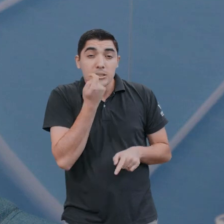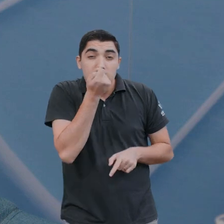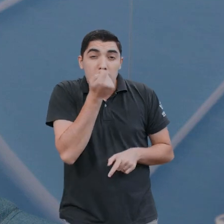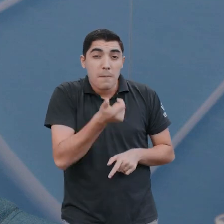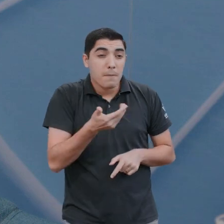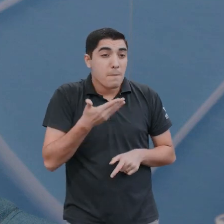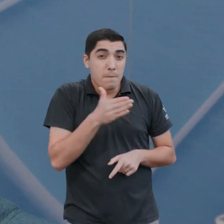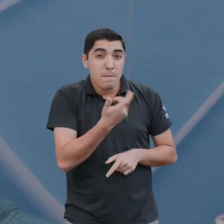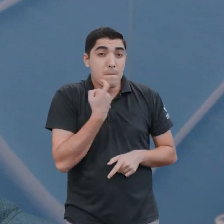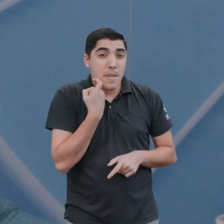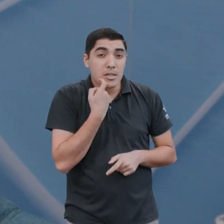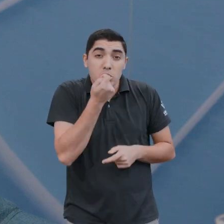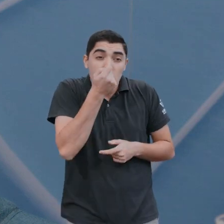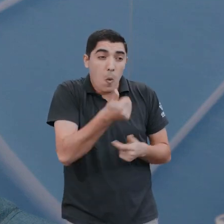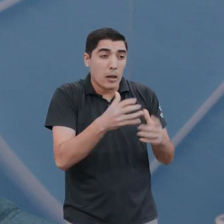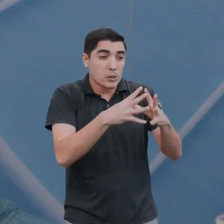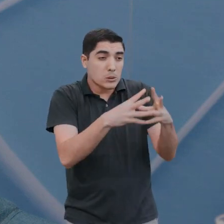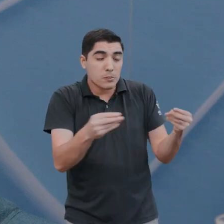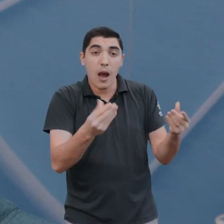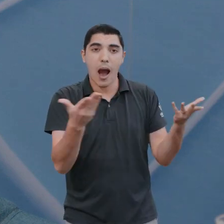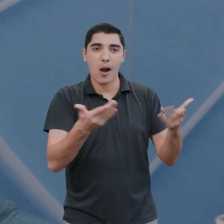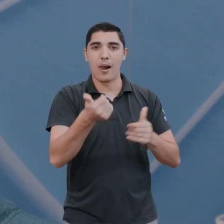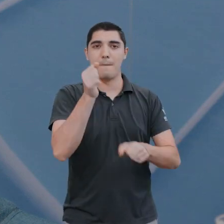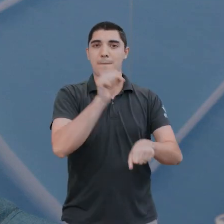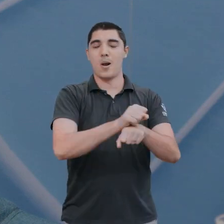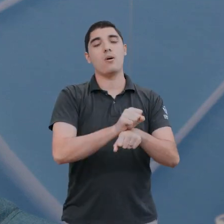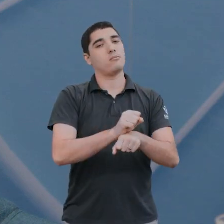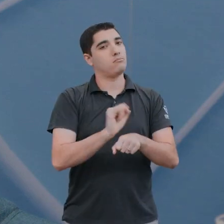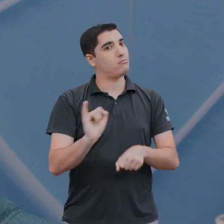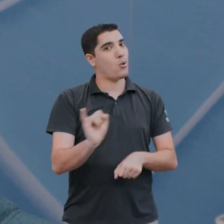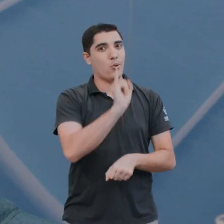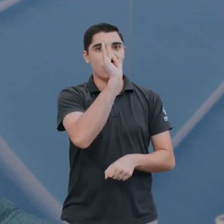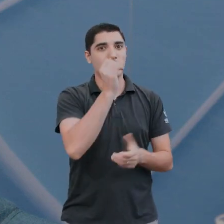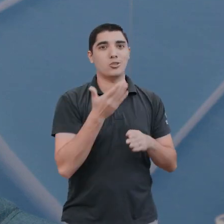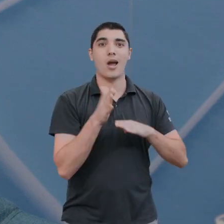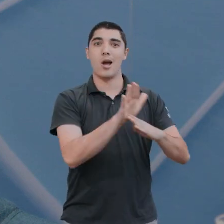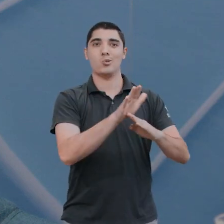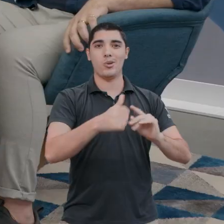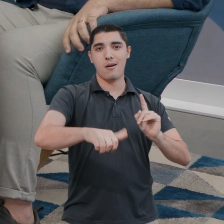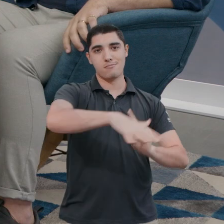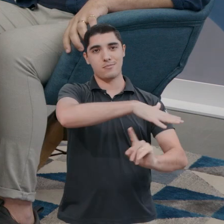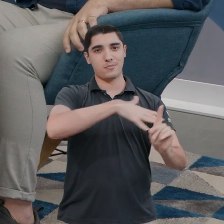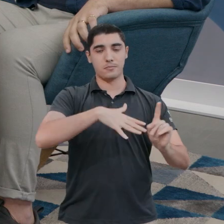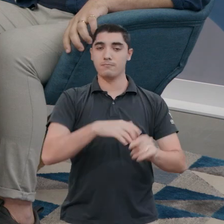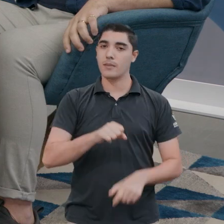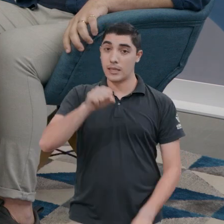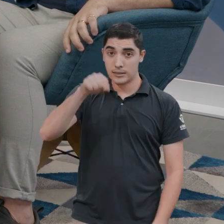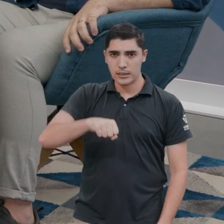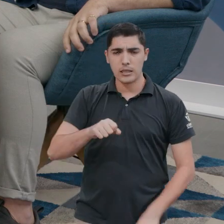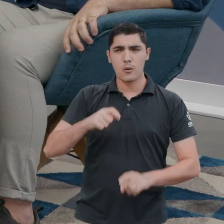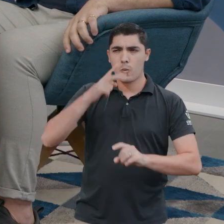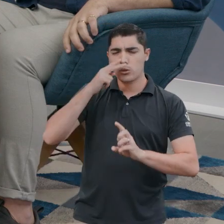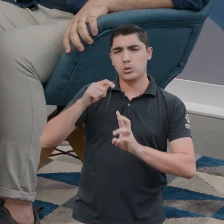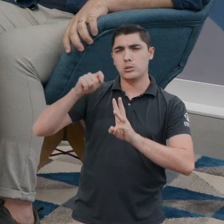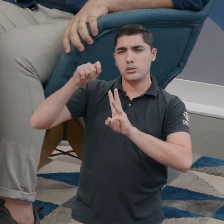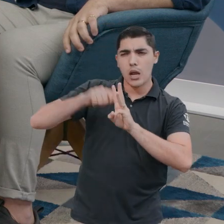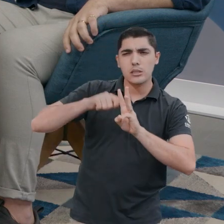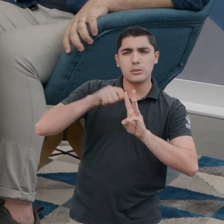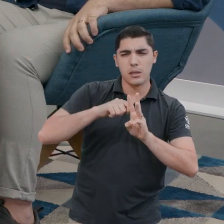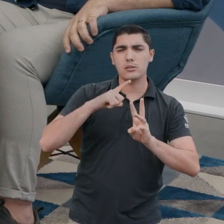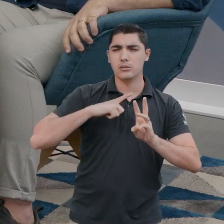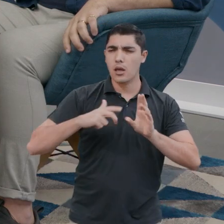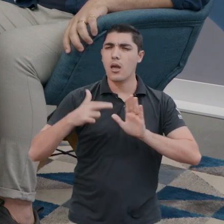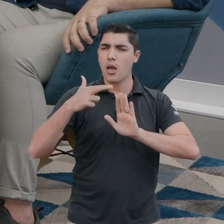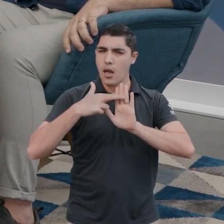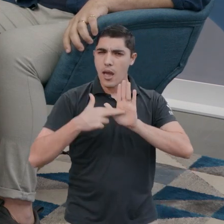em ameaça de extinção e agora ele não está mais, o que é muito bom para a natureza. Sim, muito importante. São 3 meses por ano, se não me engano. Aí